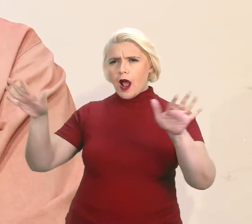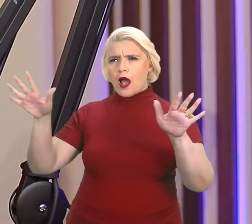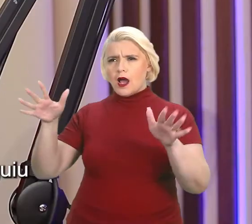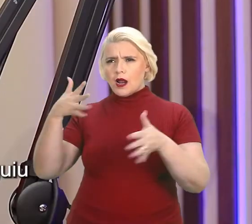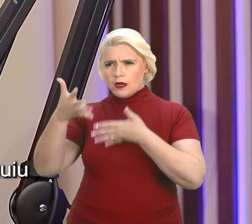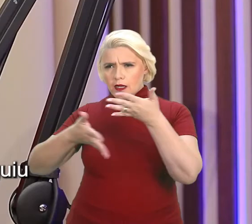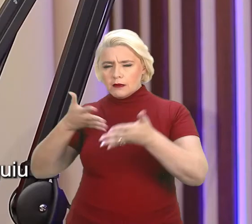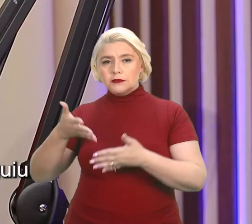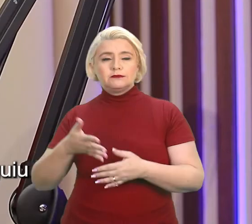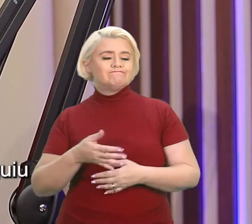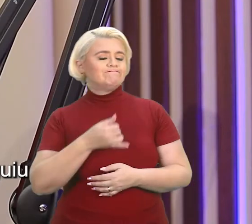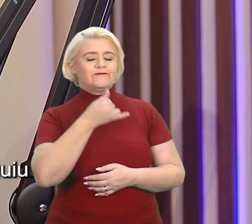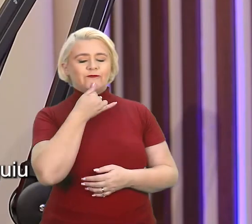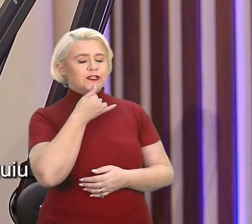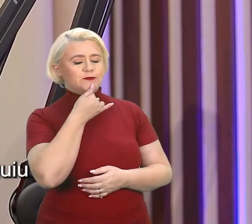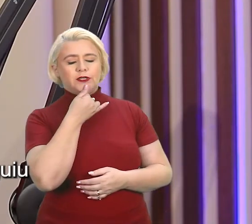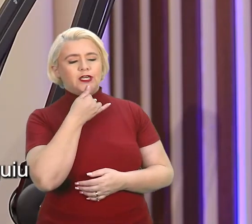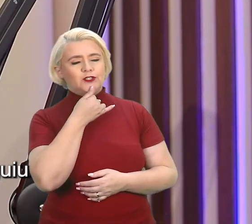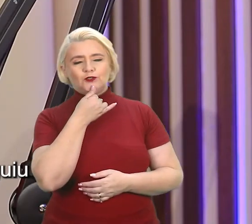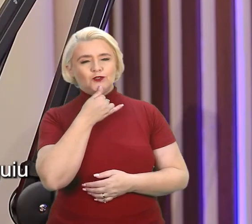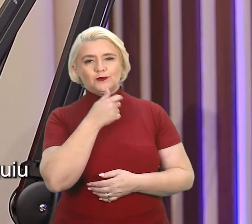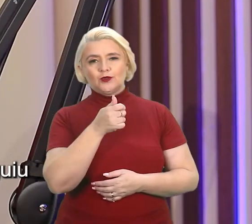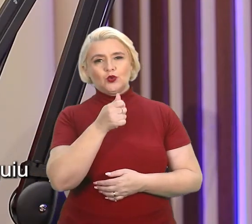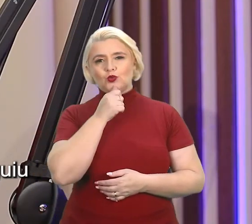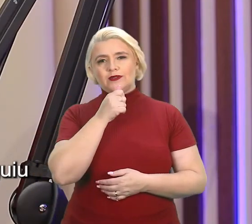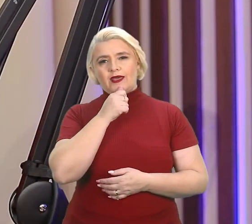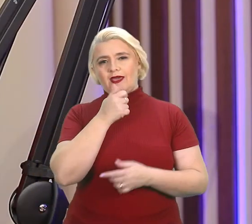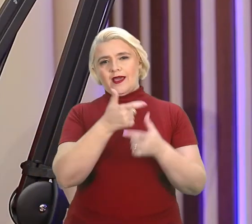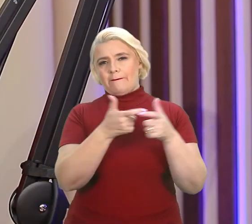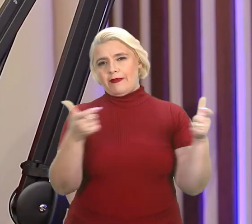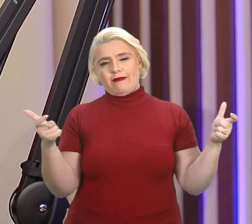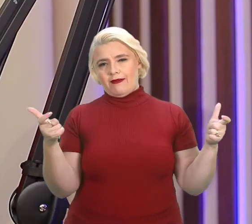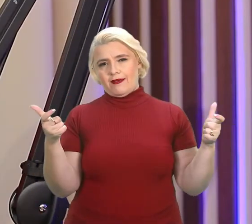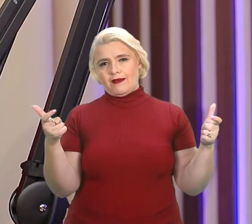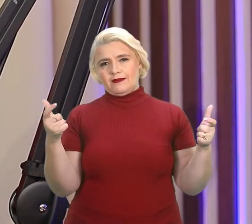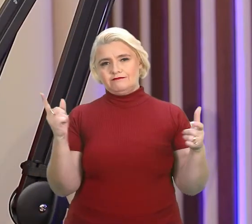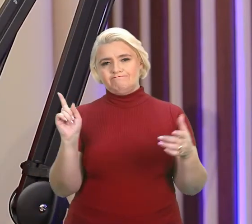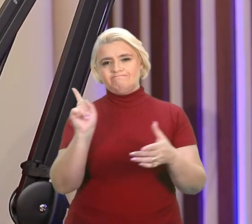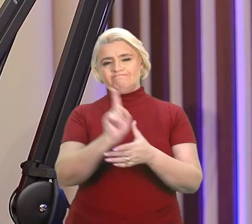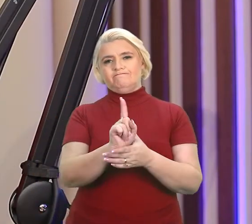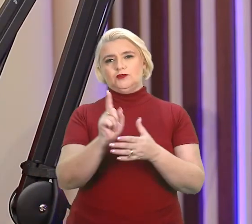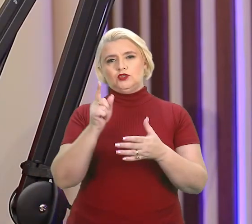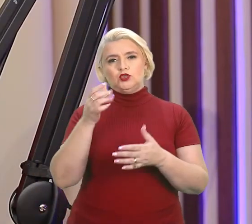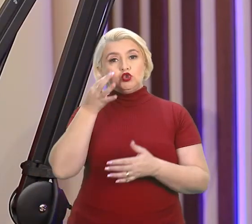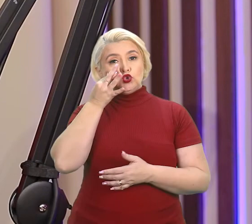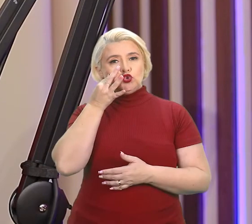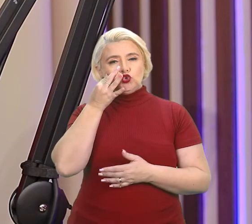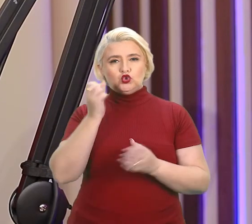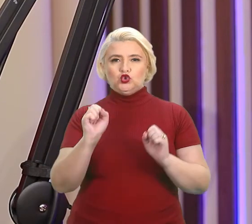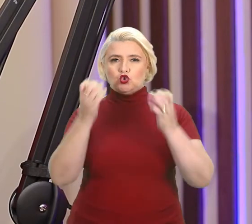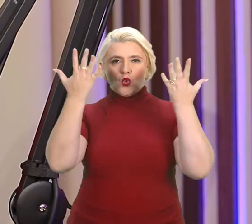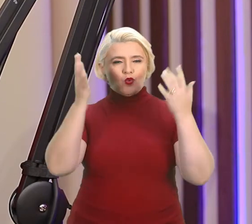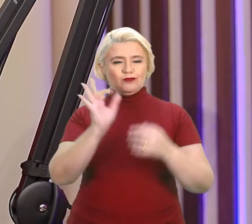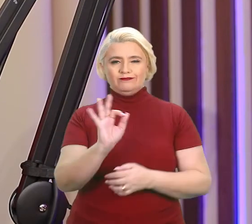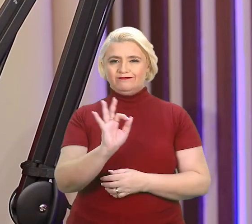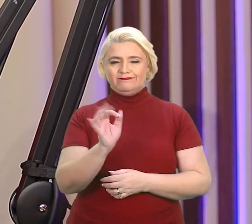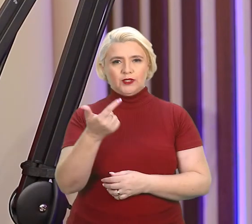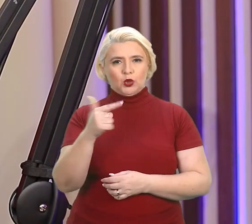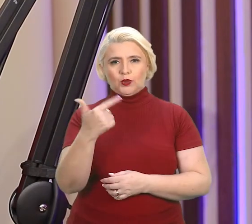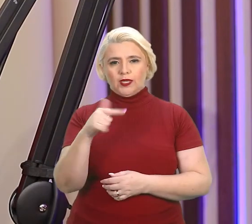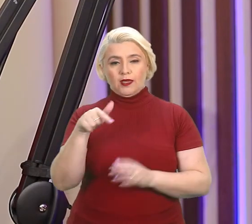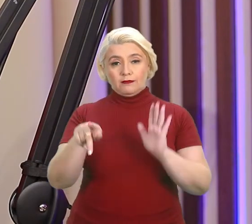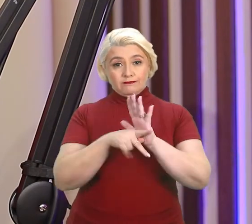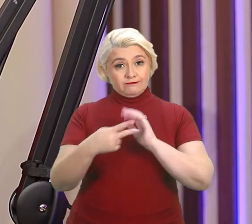repercussão? Infelizmente, a gente ainda não conseguiu ampliar isso para a realidade, né? Os shows